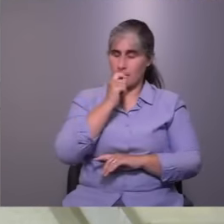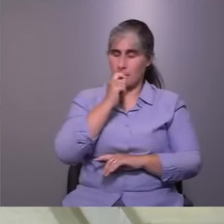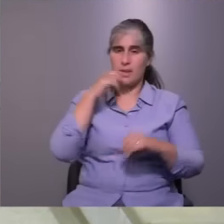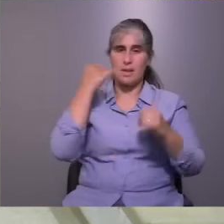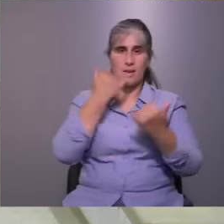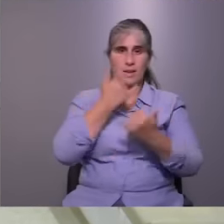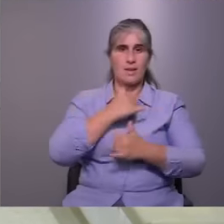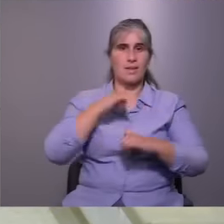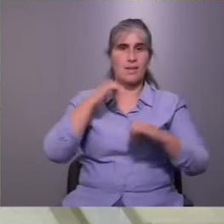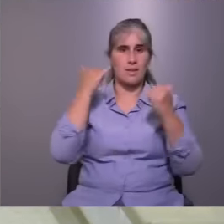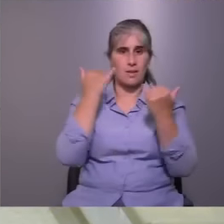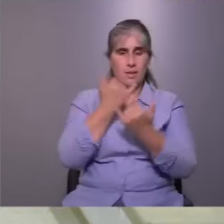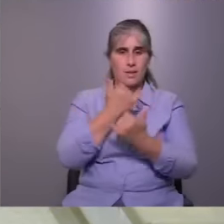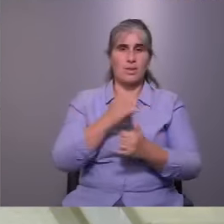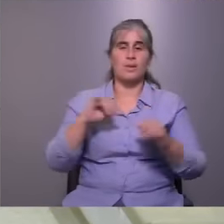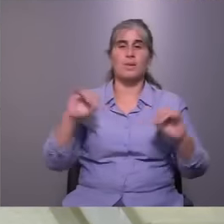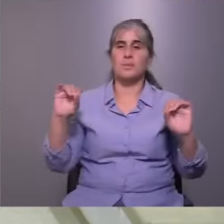Aleluia.